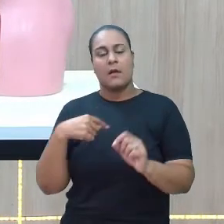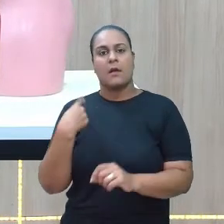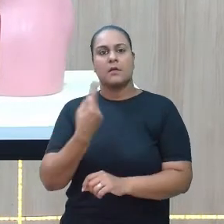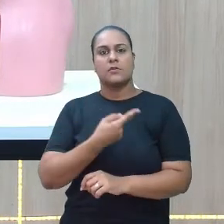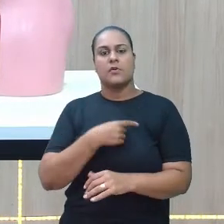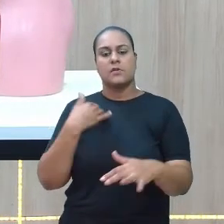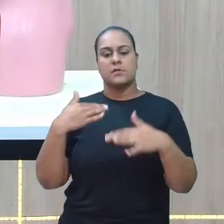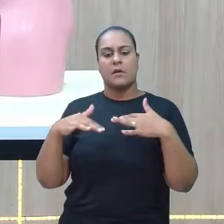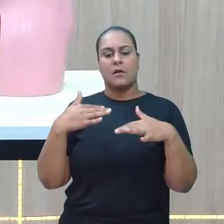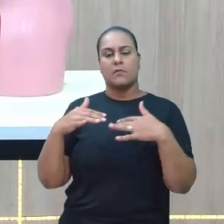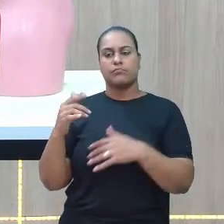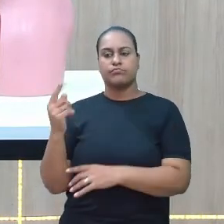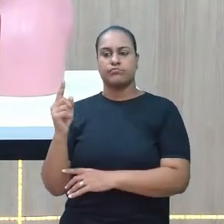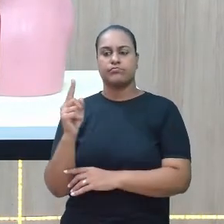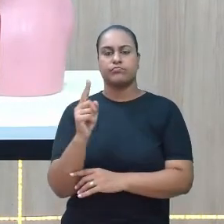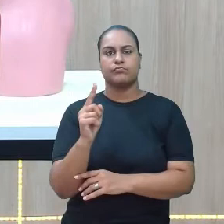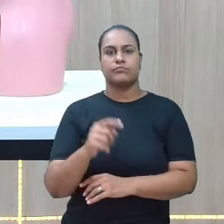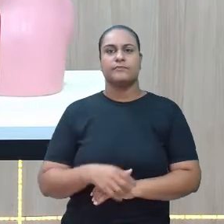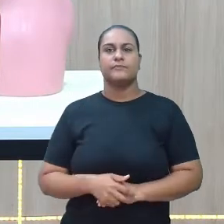nossa locomoção.